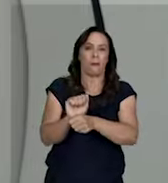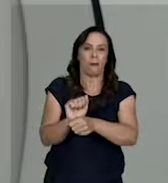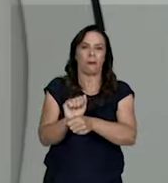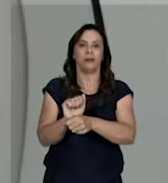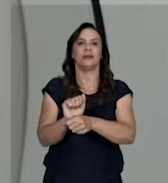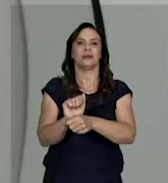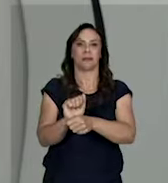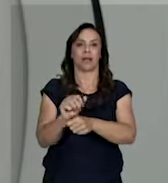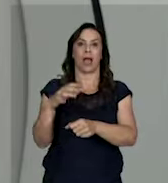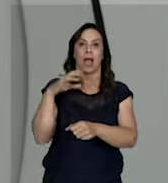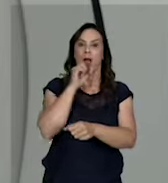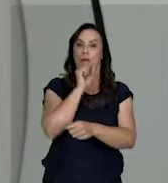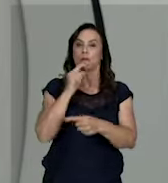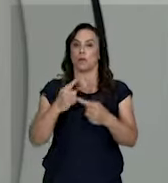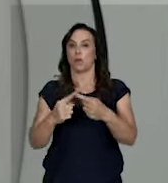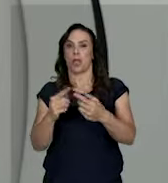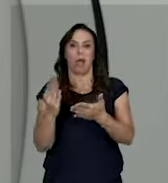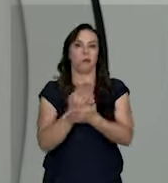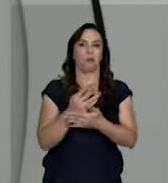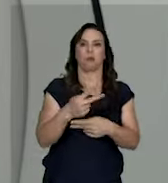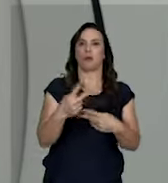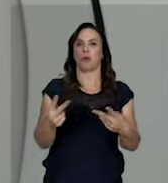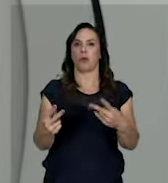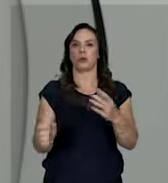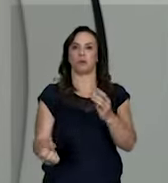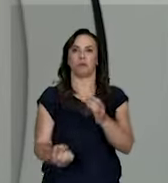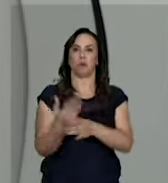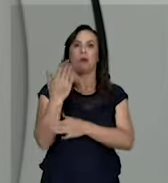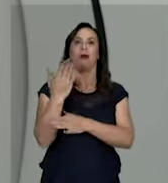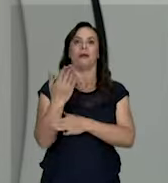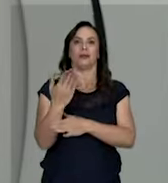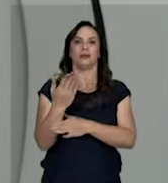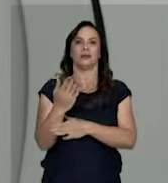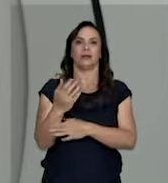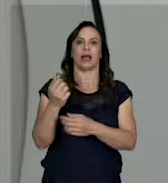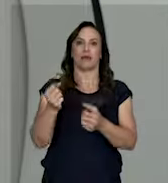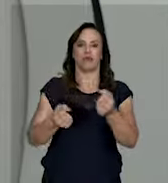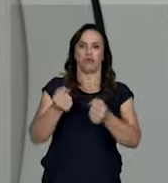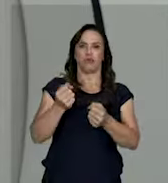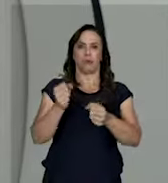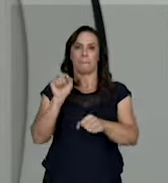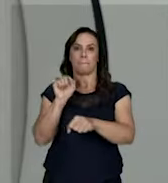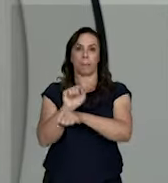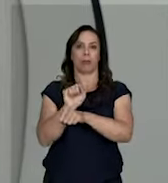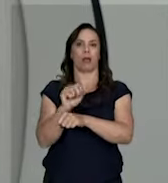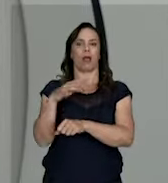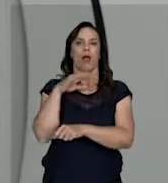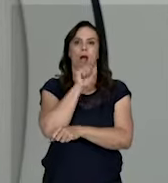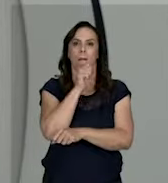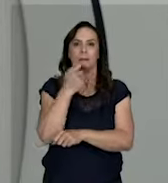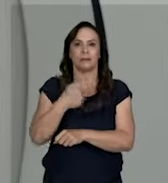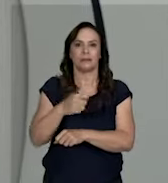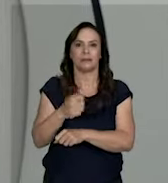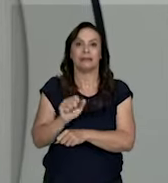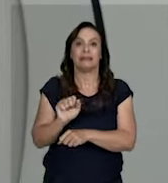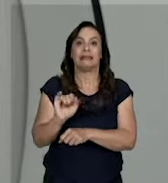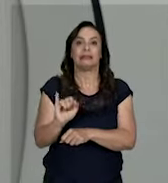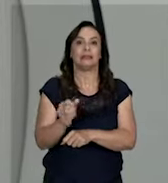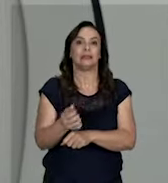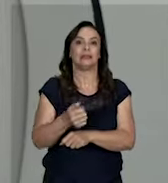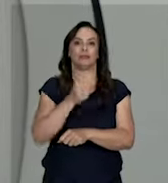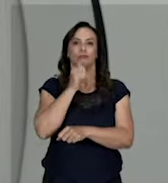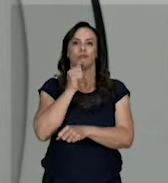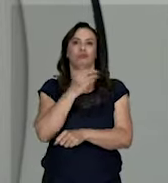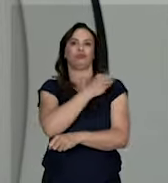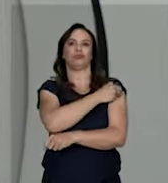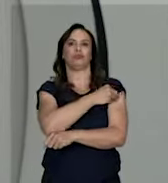objeto que aparece repentinamente, né, quando ele está sob o efeito do álcool, ele tem um reflexo mais